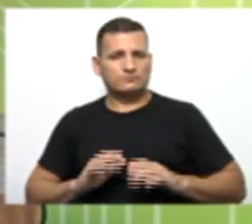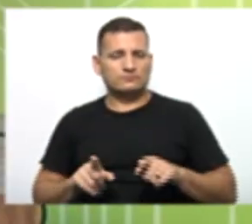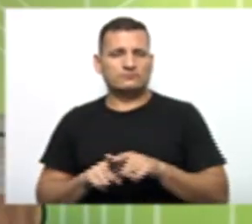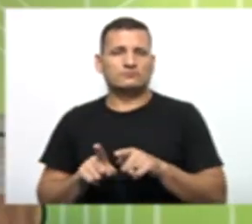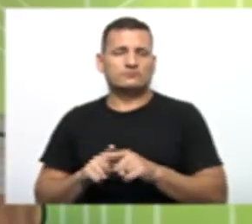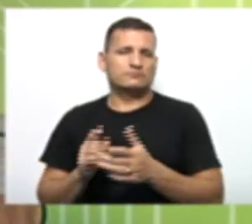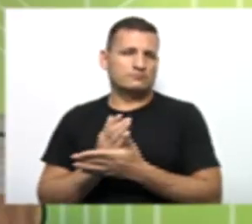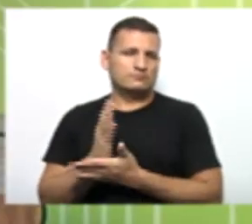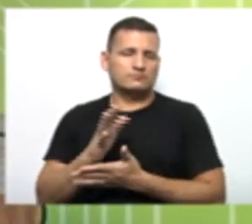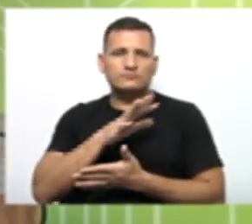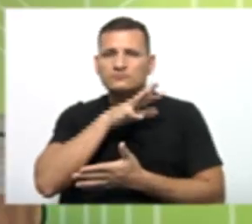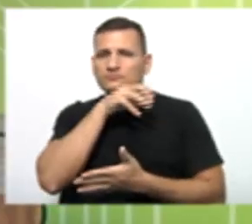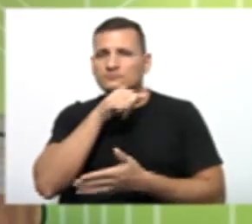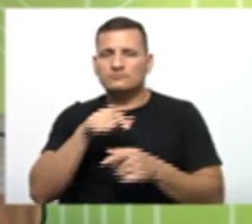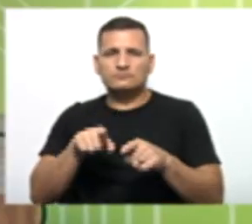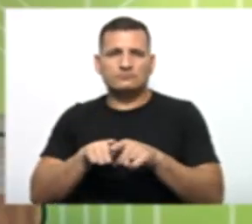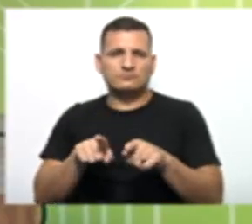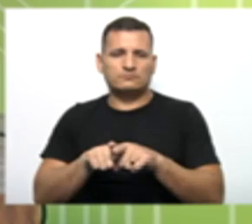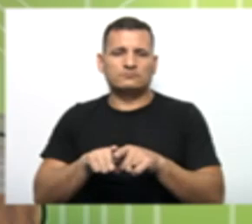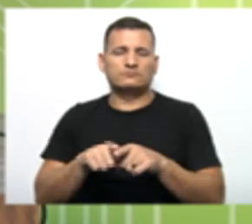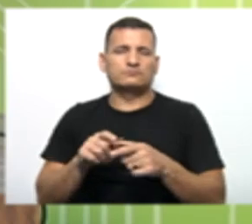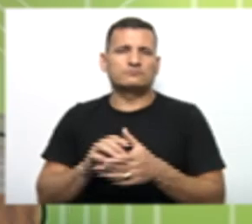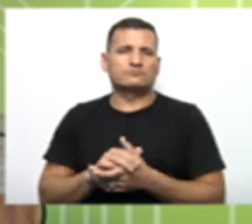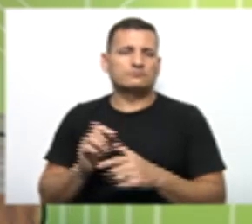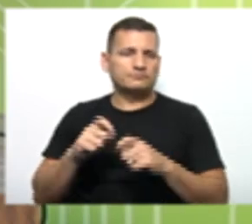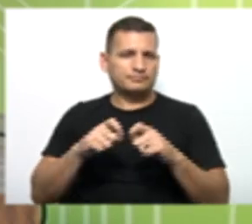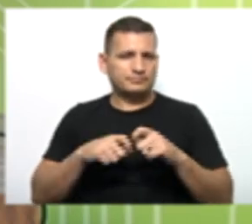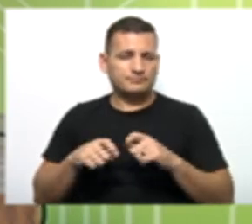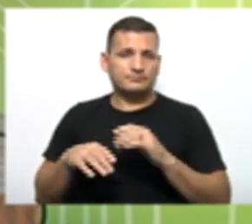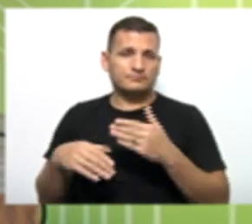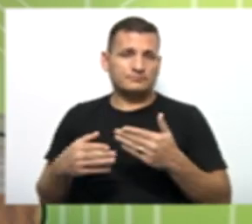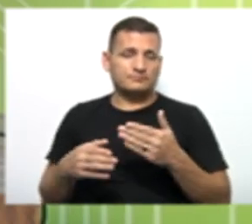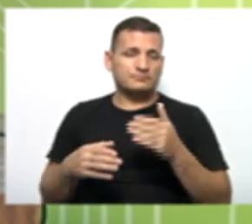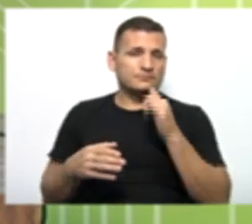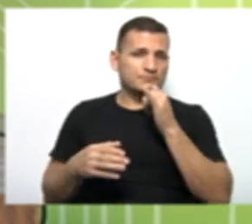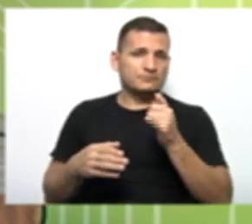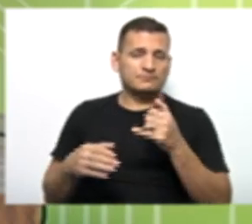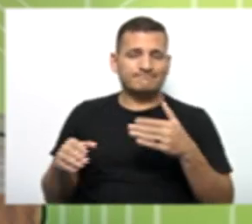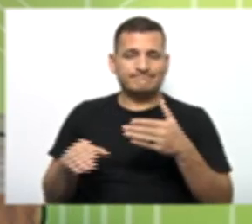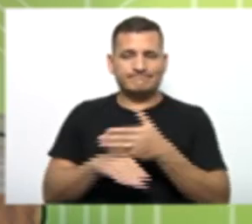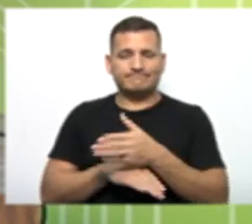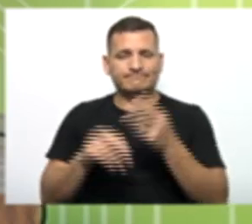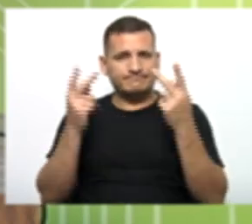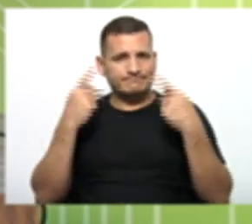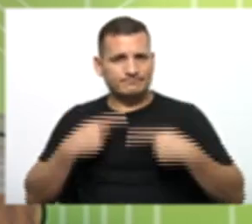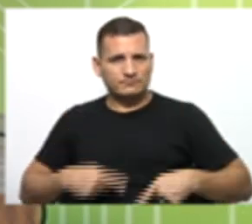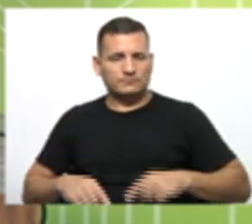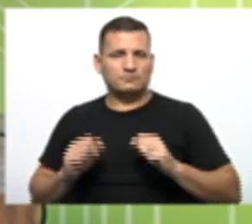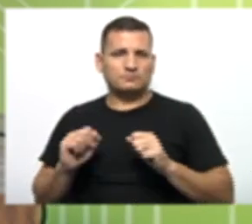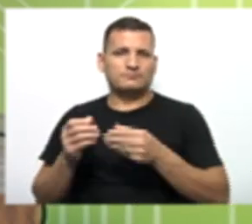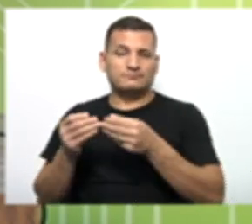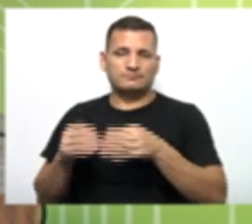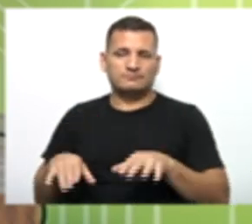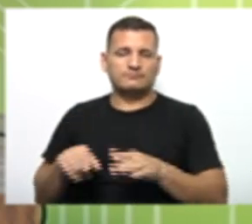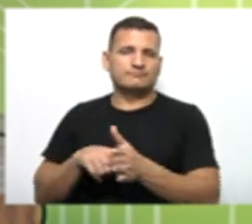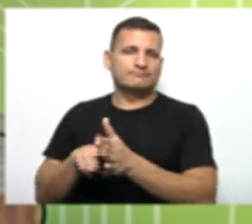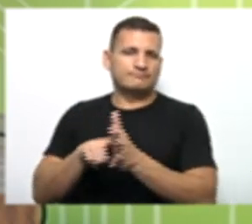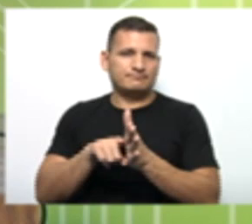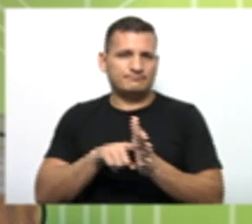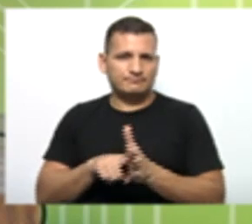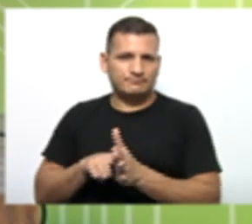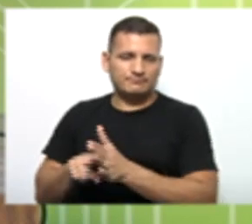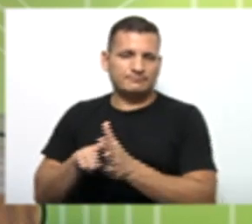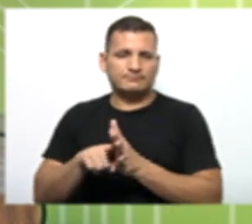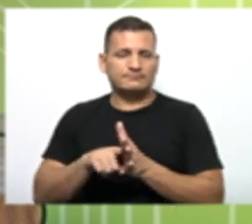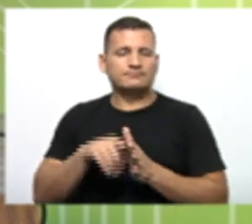algumas espécies, e para isso, qualquer interferência humana que houvesse poderia prejudicar essas pesquisas. Vamos